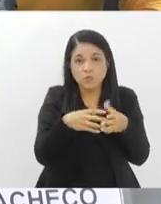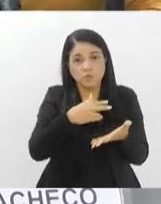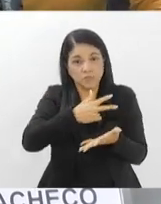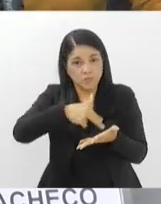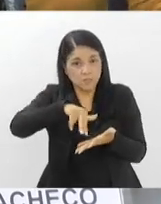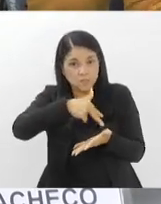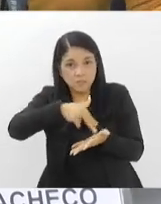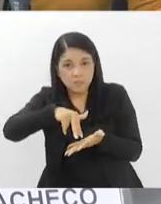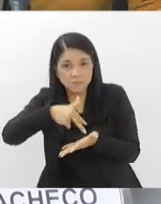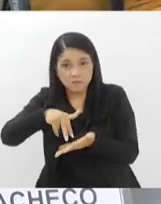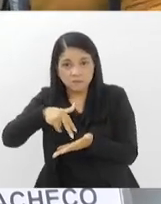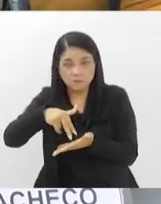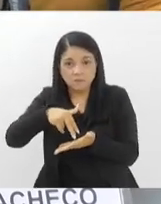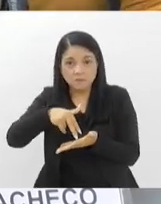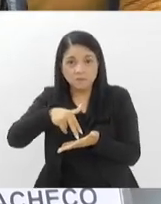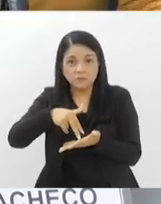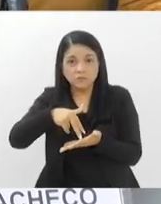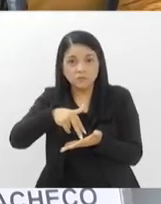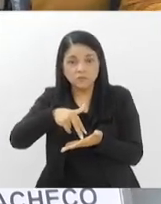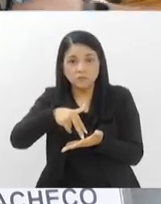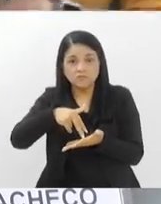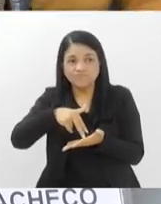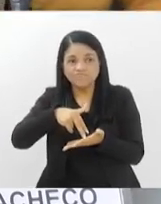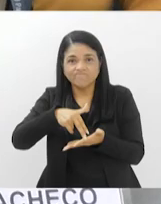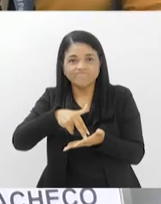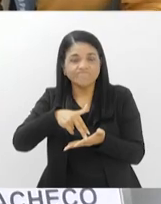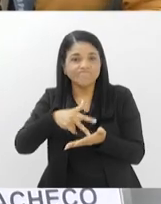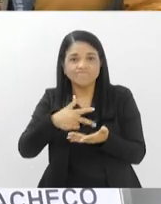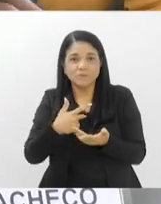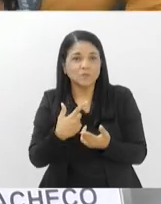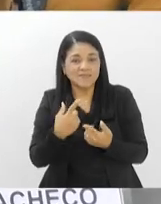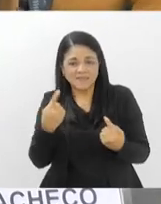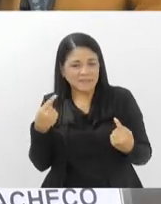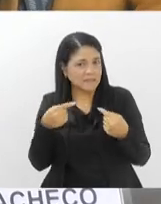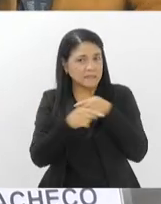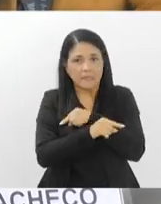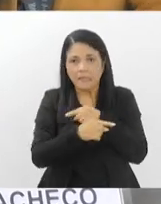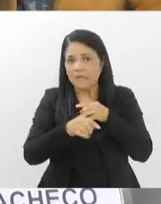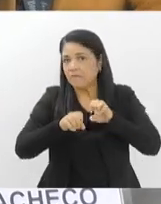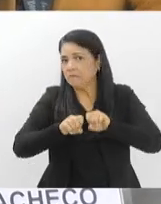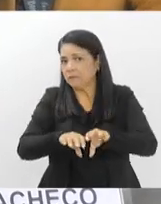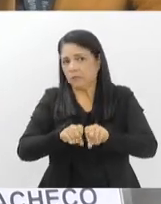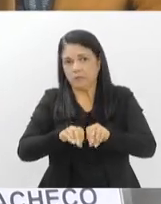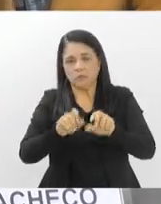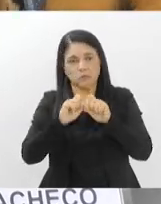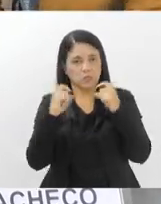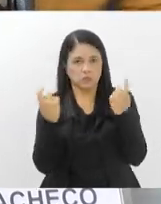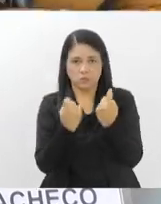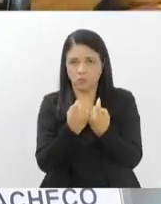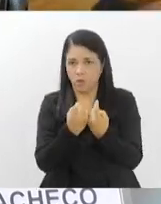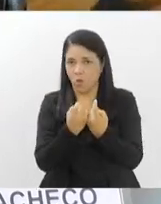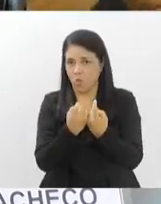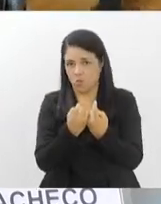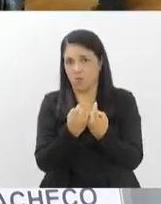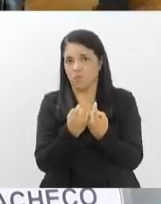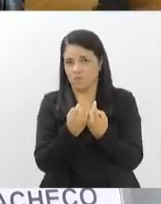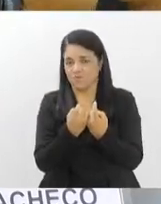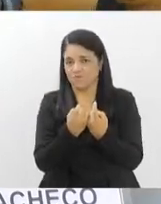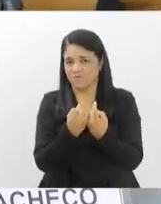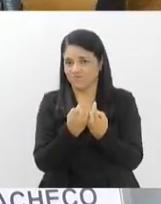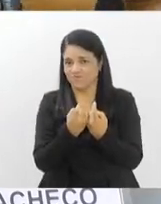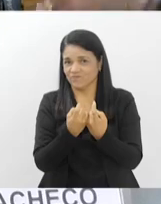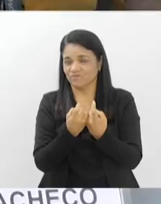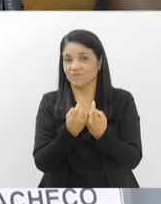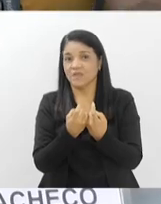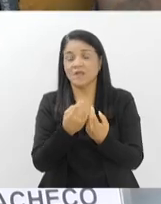que estão de longe falando de educação sexual para criança, não é? Causando o quê?